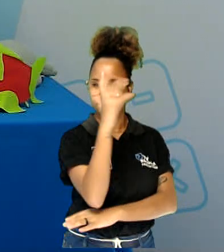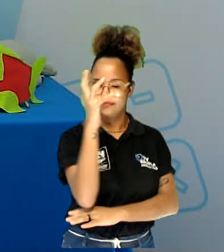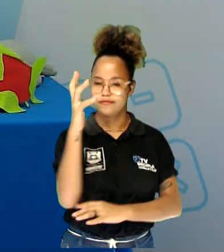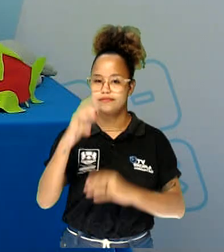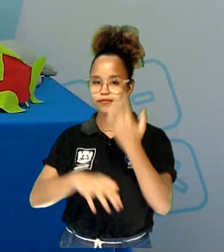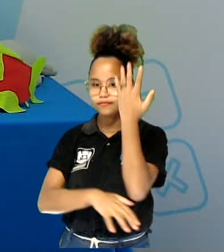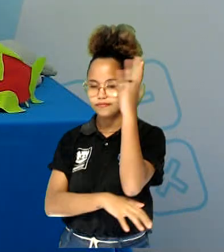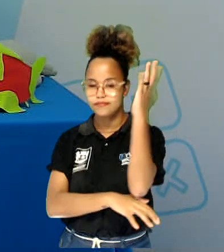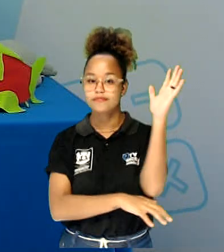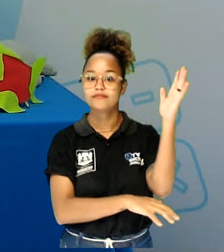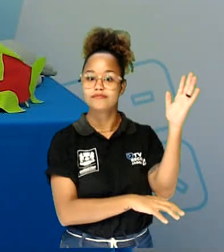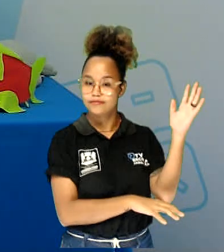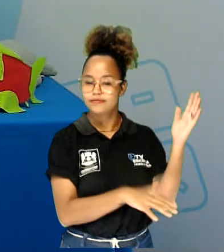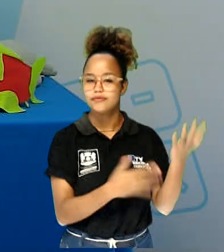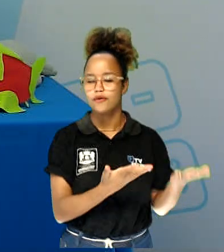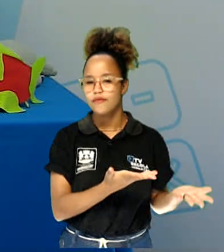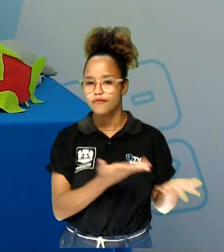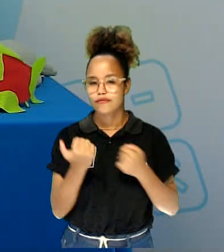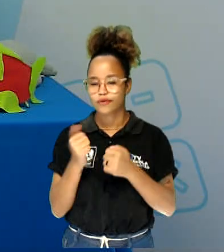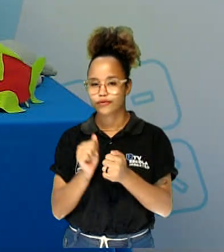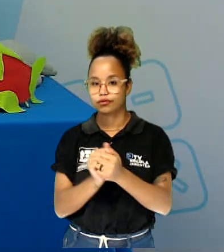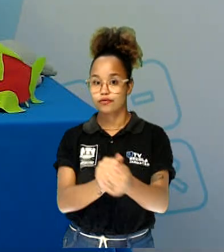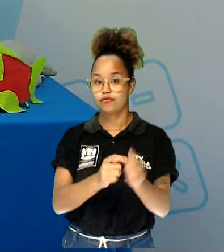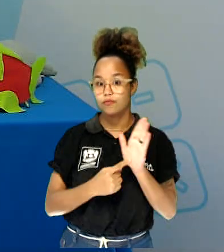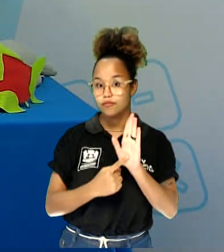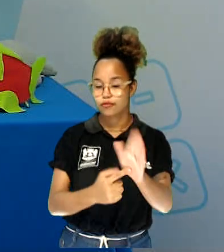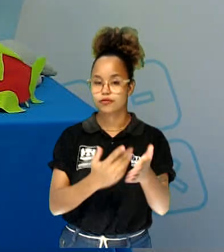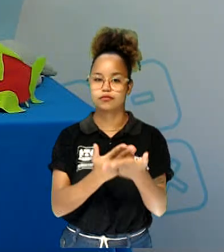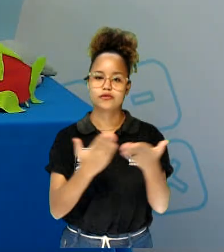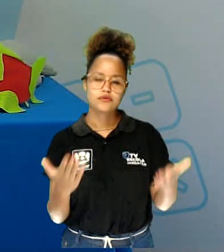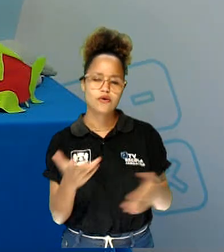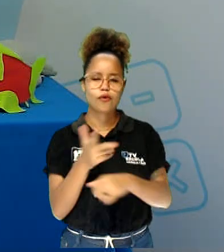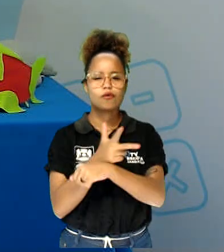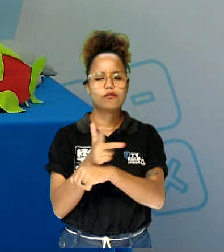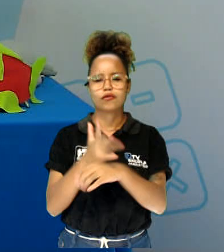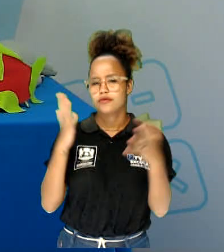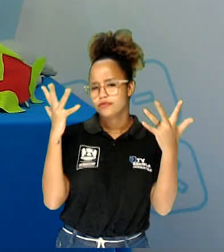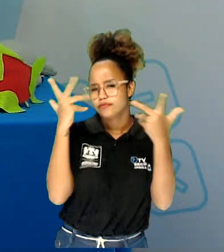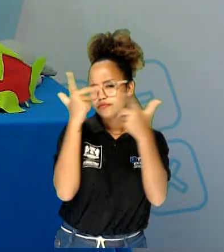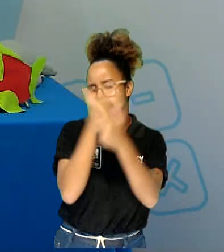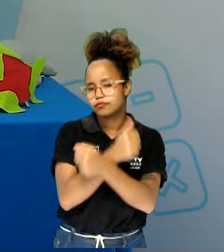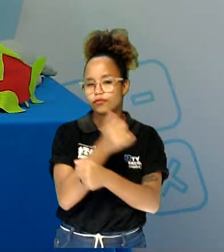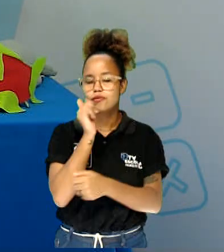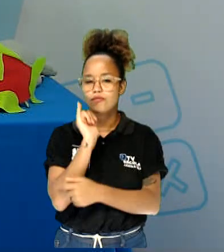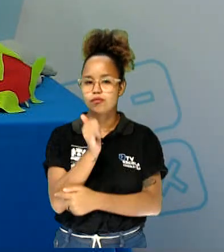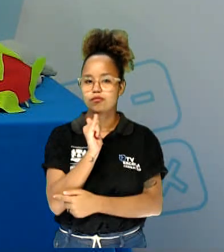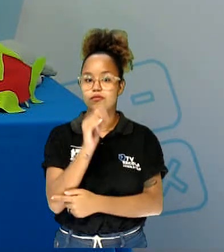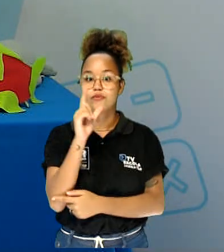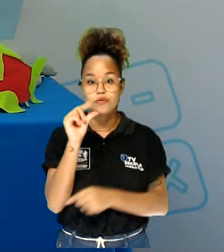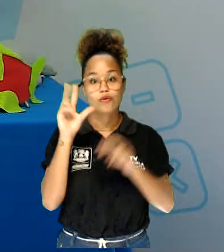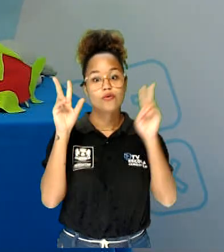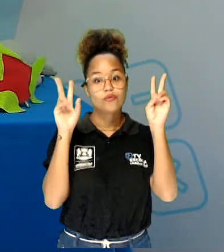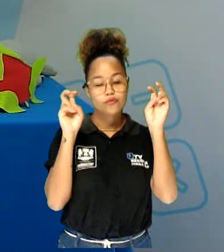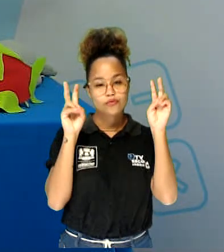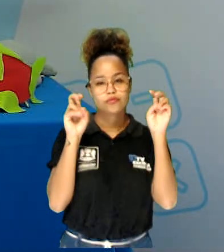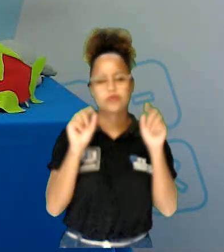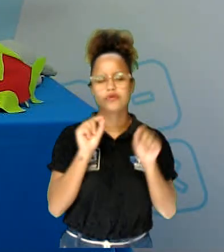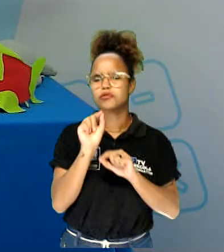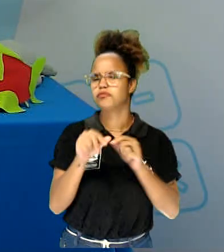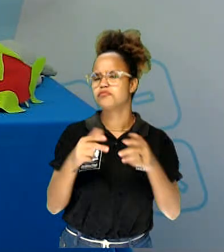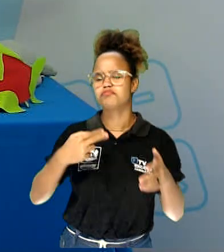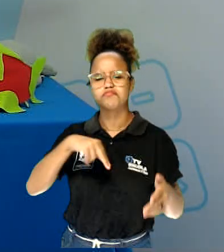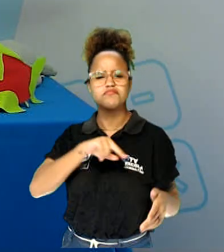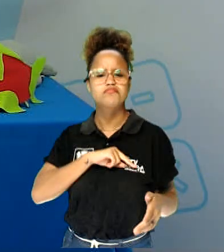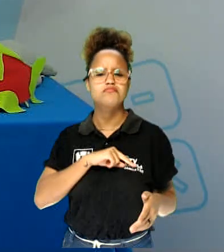Isso mesmo. Então, vem comigo que eu vou mostrar para vocês um vídeo lindo. Contando um pouquinho sobre isso. Quem somos